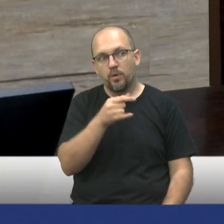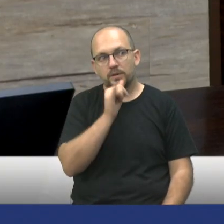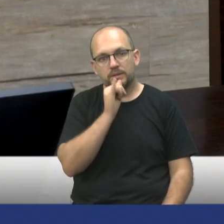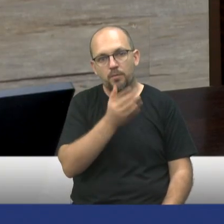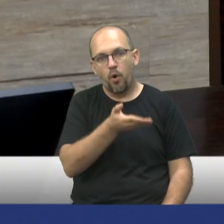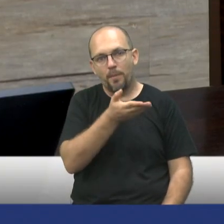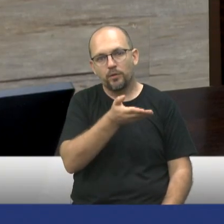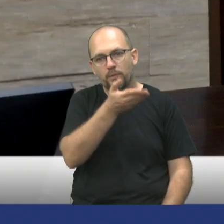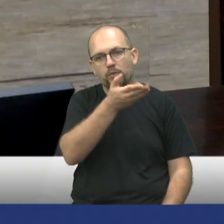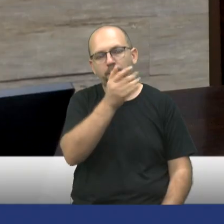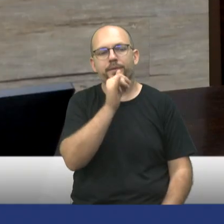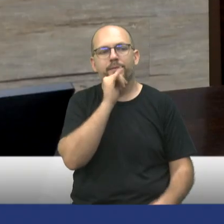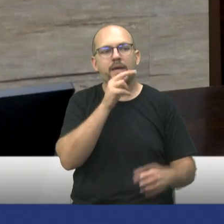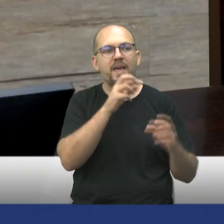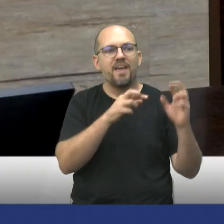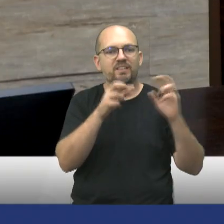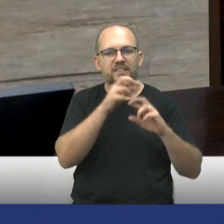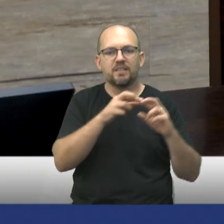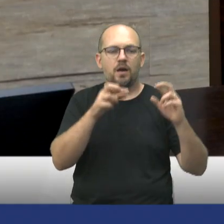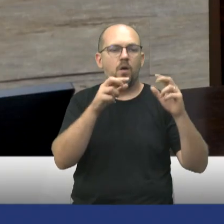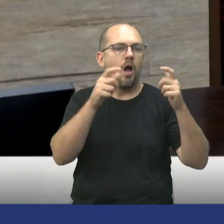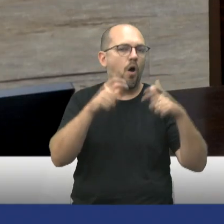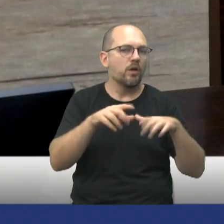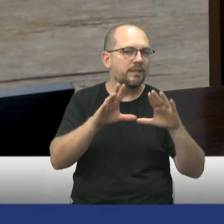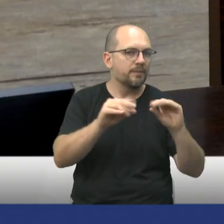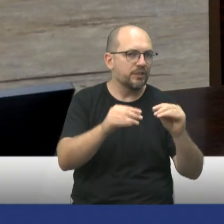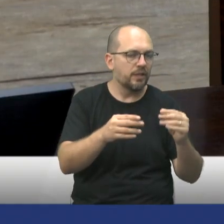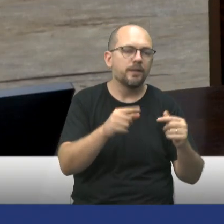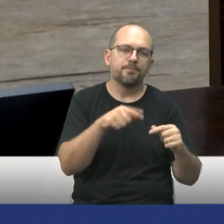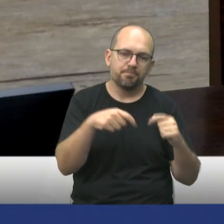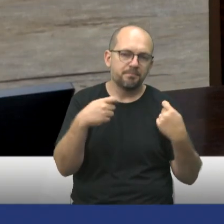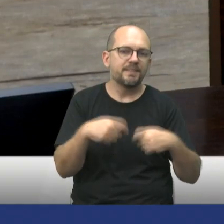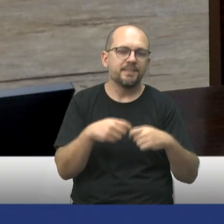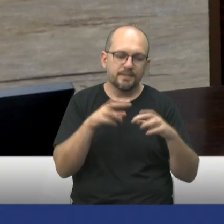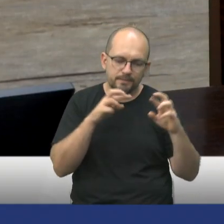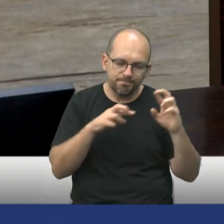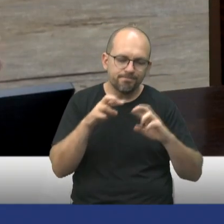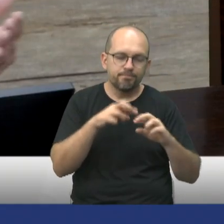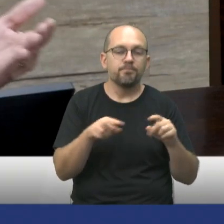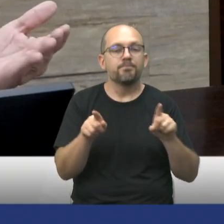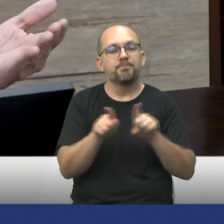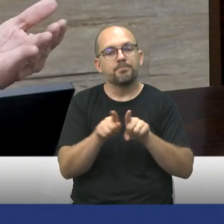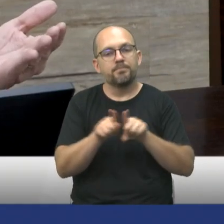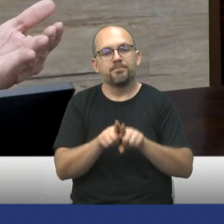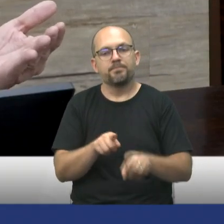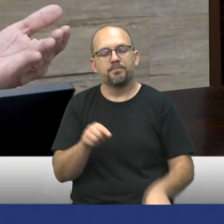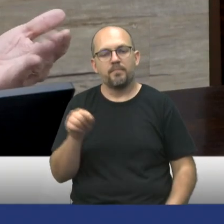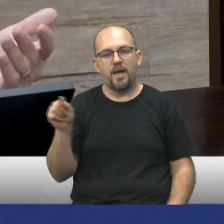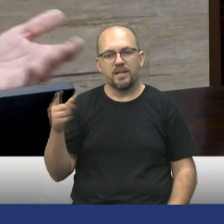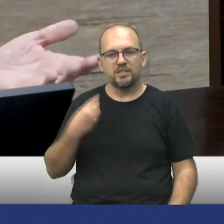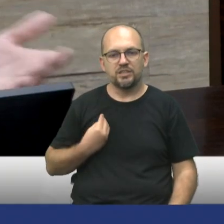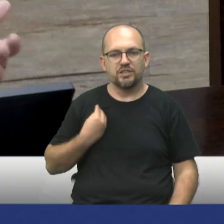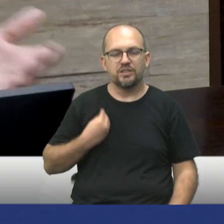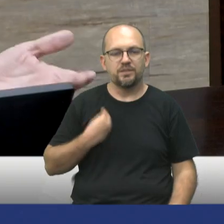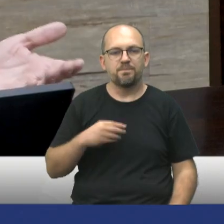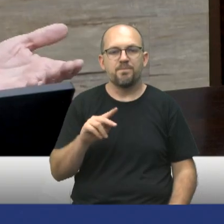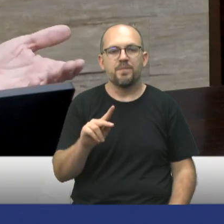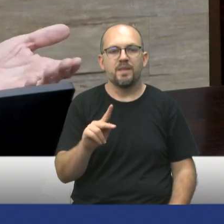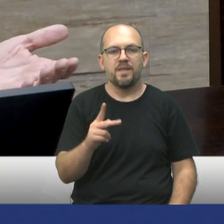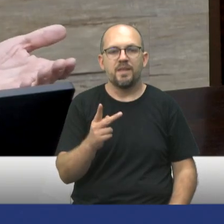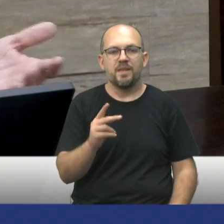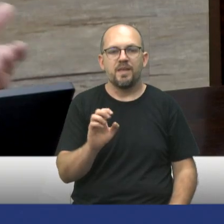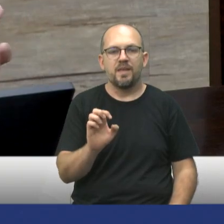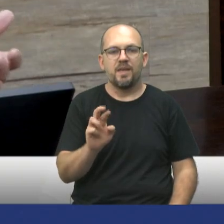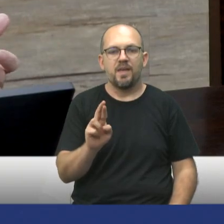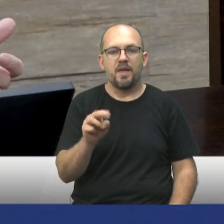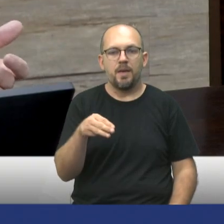outra revisão, aonde vai mexer, isso é necessário. Sem contar, né, aqui está o Hermes, que a gente está sempre